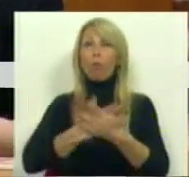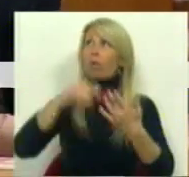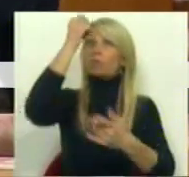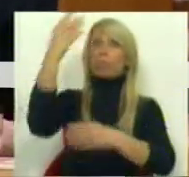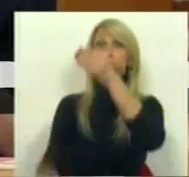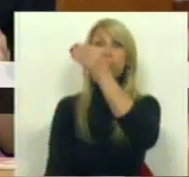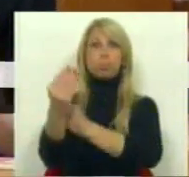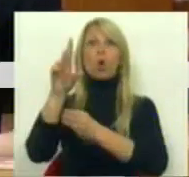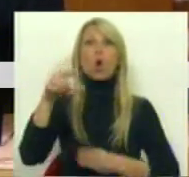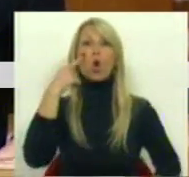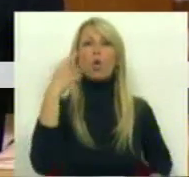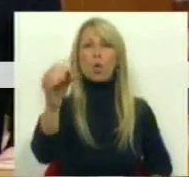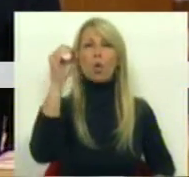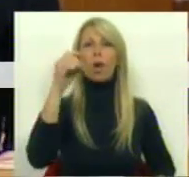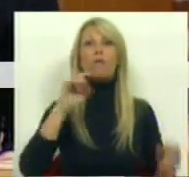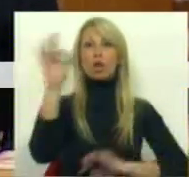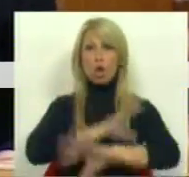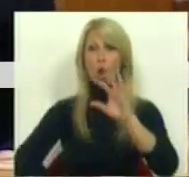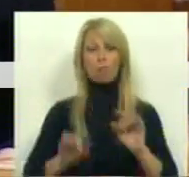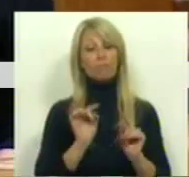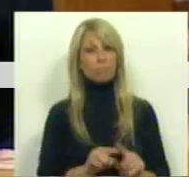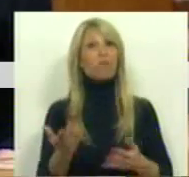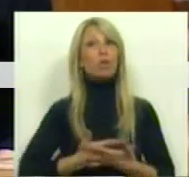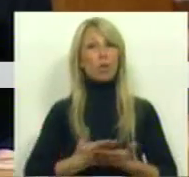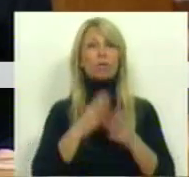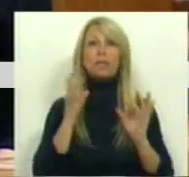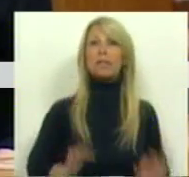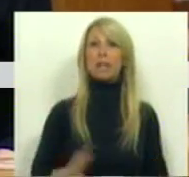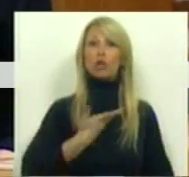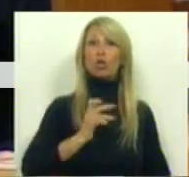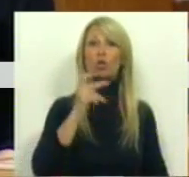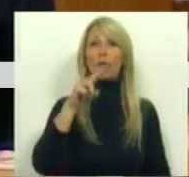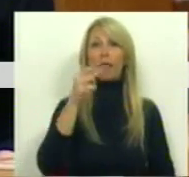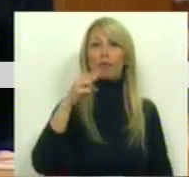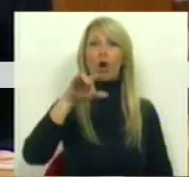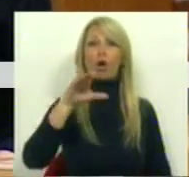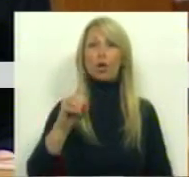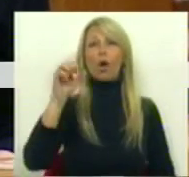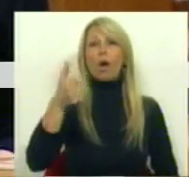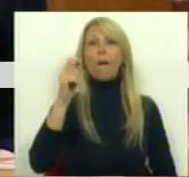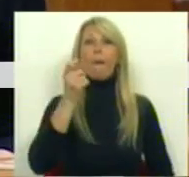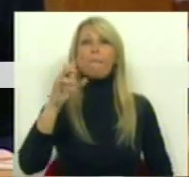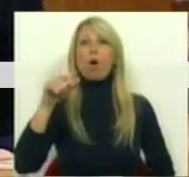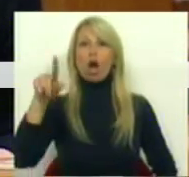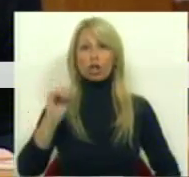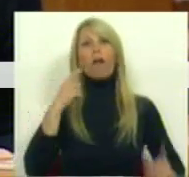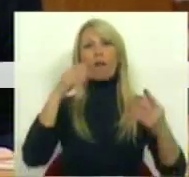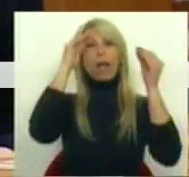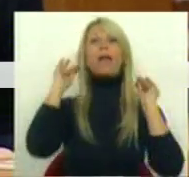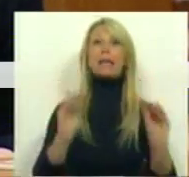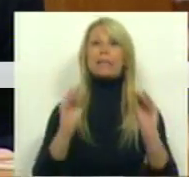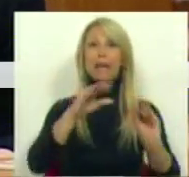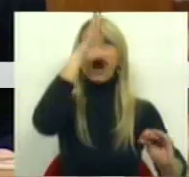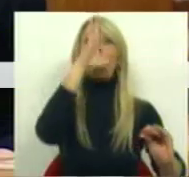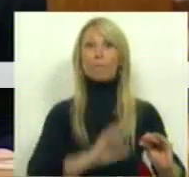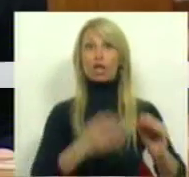Um caso de estudo que certamente o Dr. António Borges irá dedicar-se a ensinar aos ministros sem equivalência, porque, sobretudo,